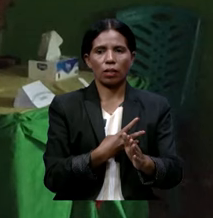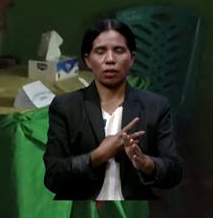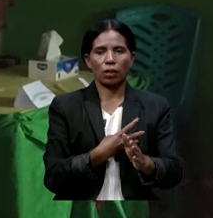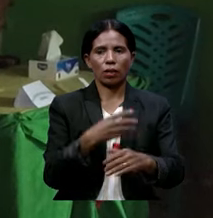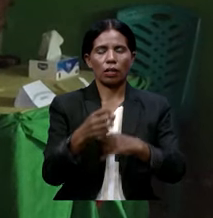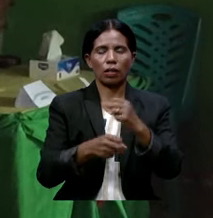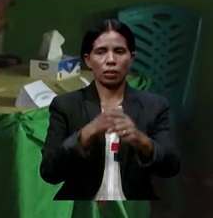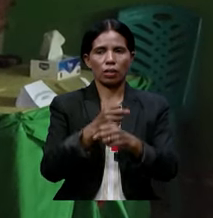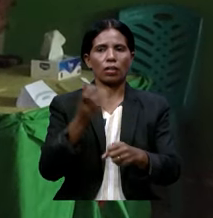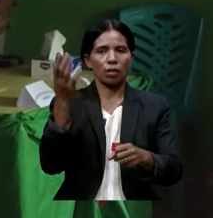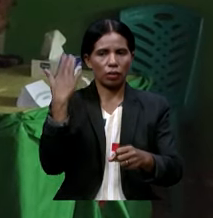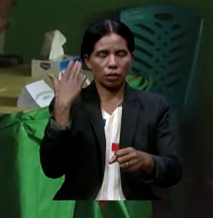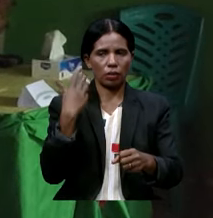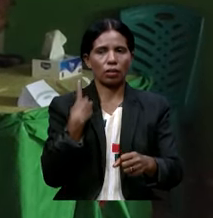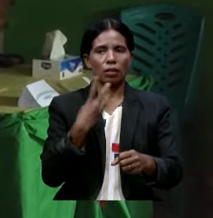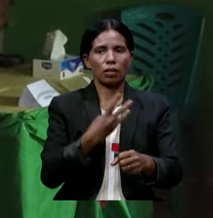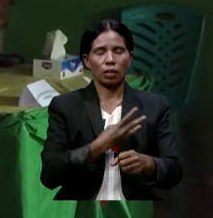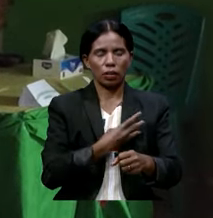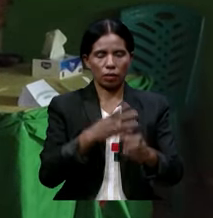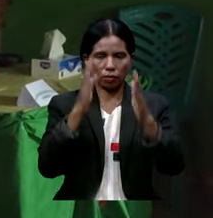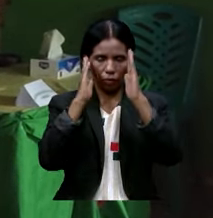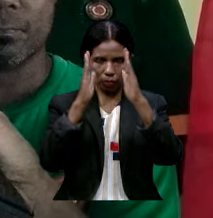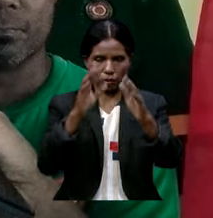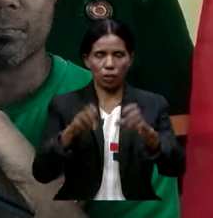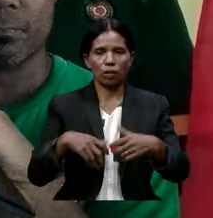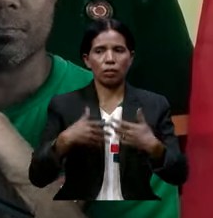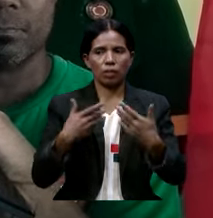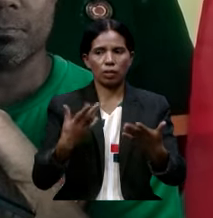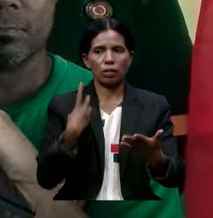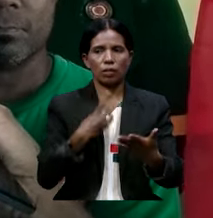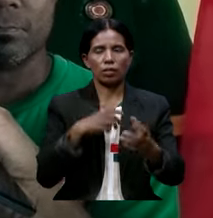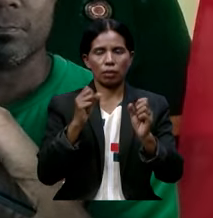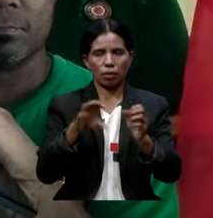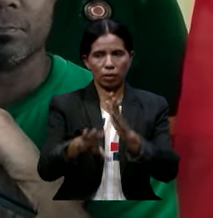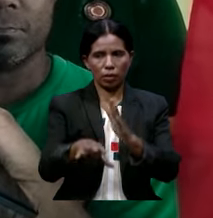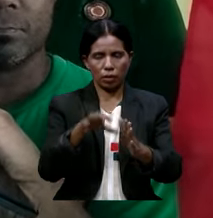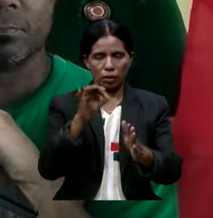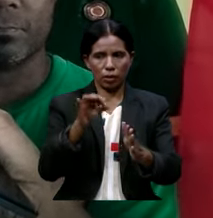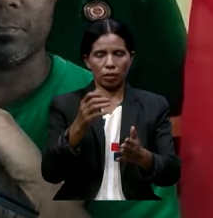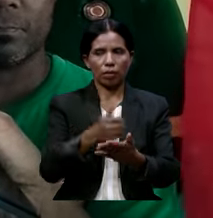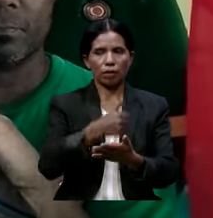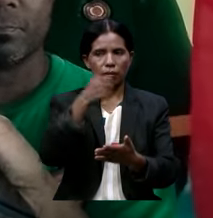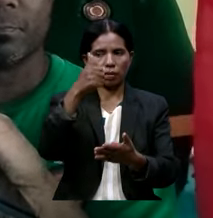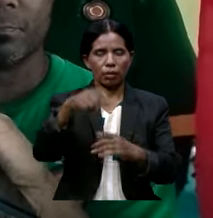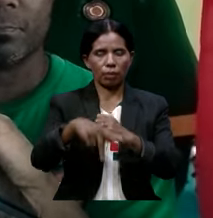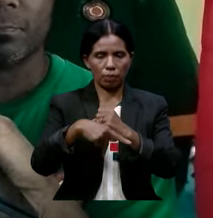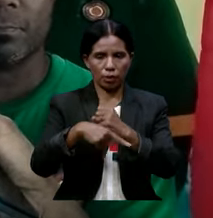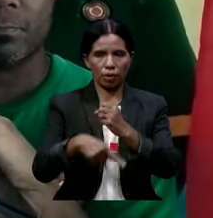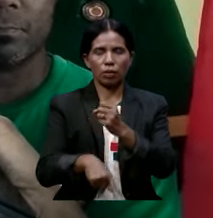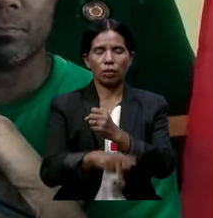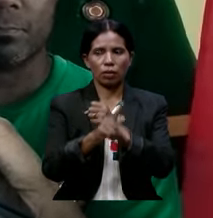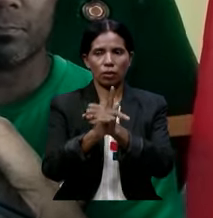periodo hirak liba ita profunda diutang wen sama ka ita bele hetang vitoria ba partiru kunto